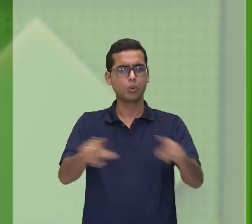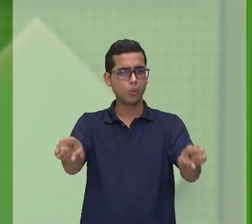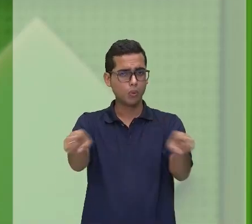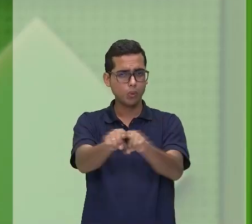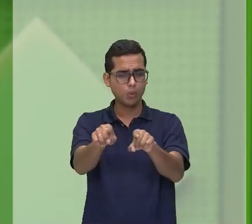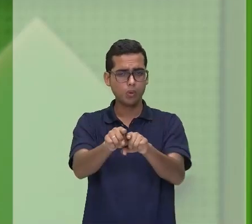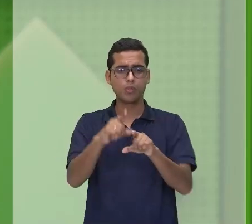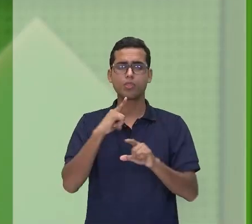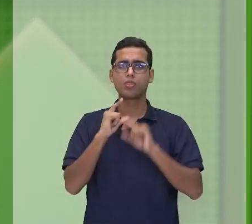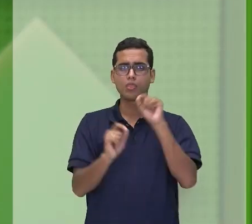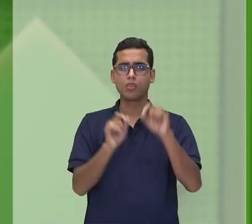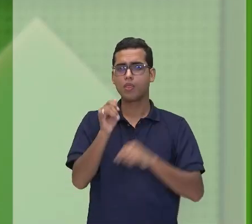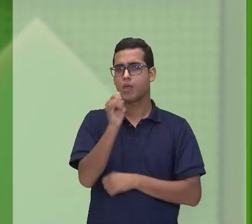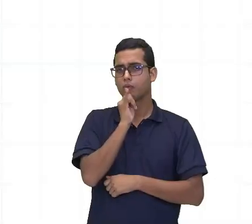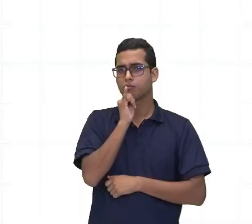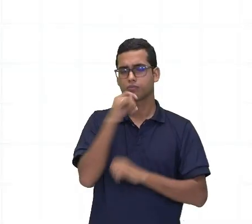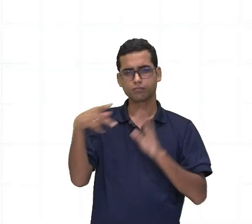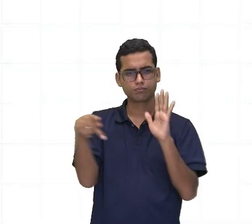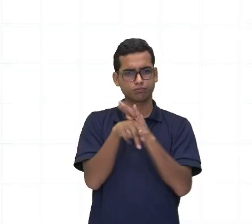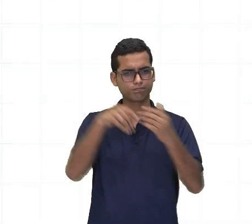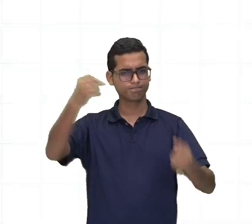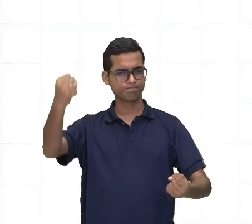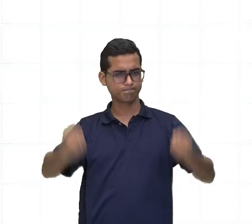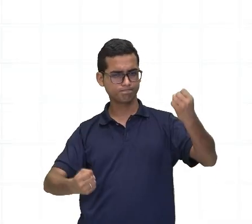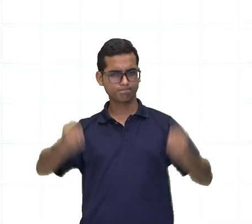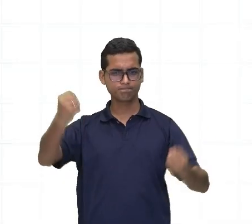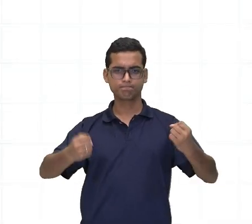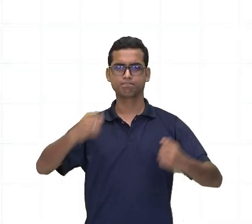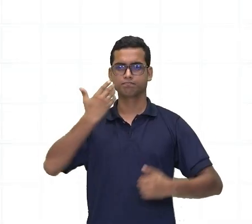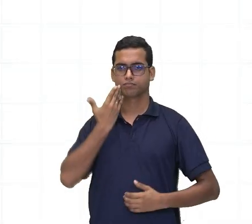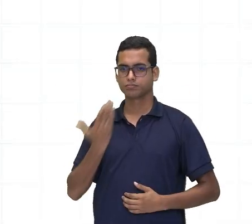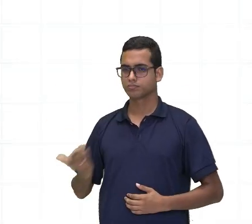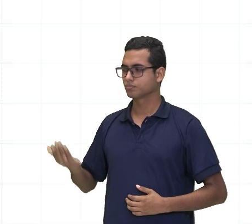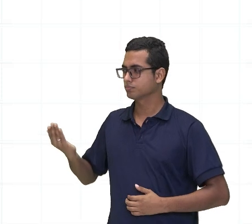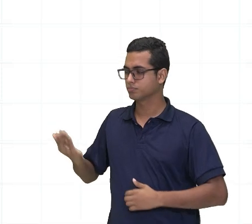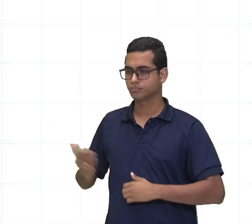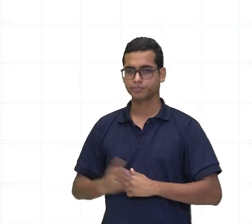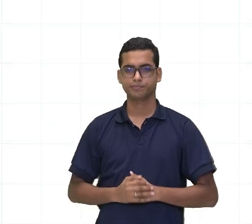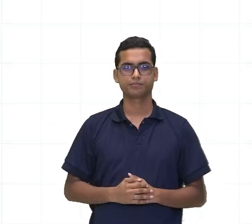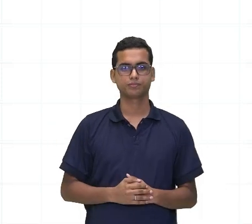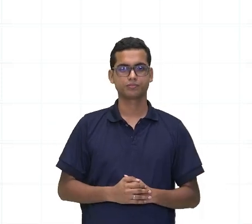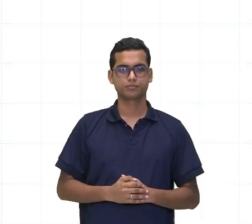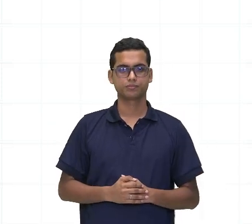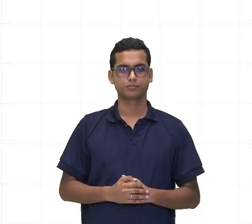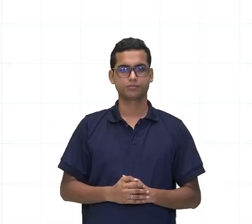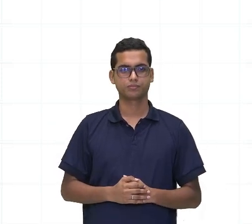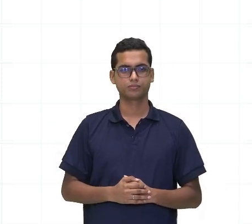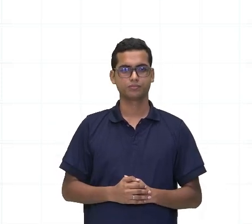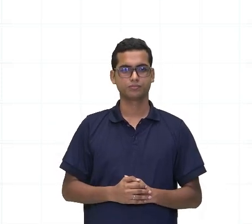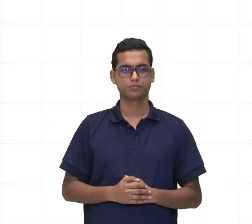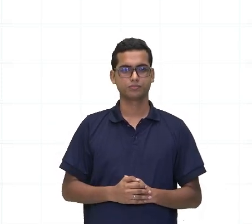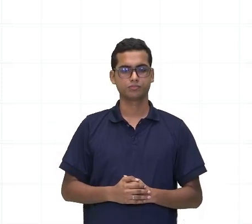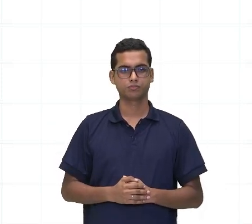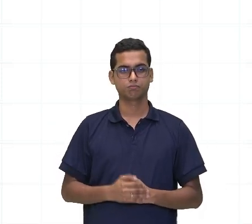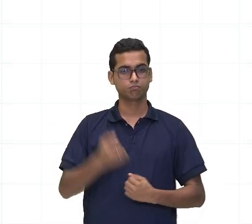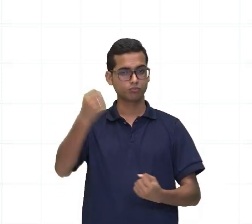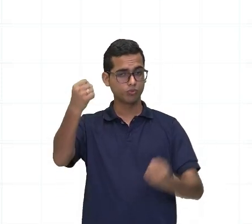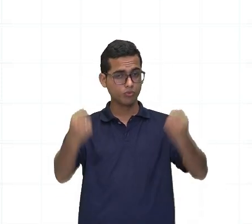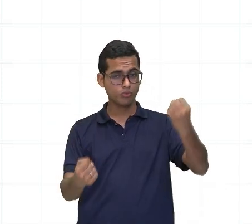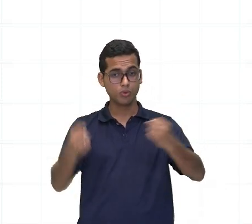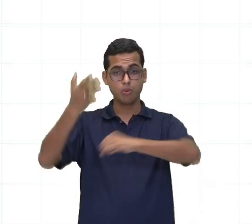o exemplo dos automóveis. Os automóveis modernos usam em grande